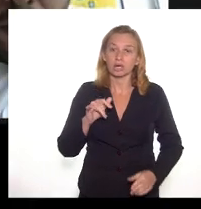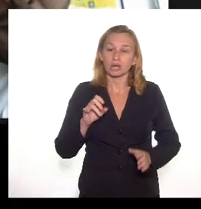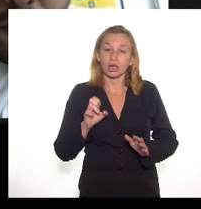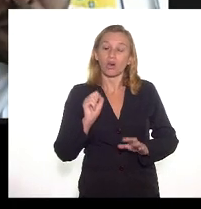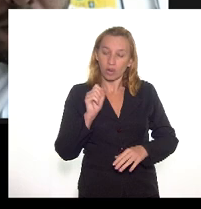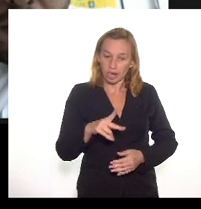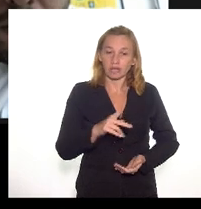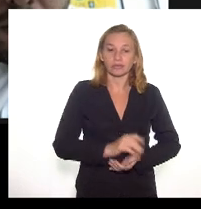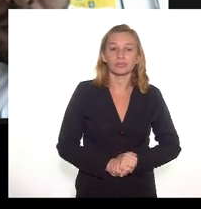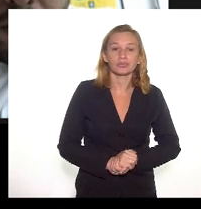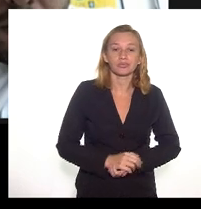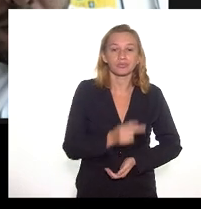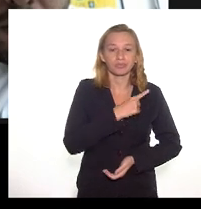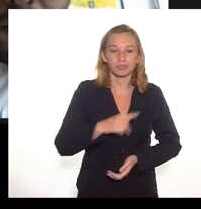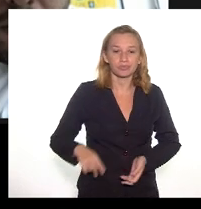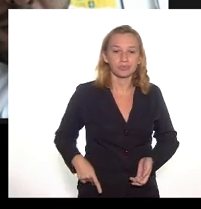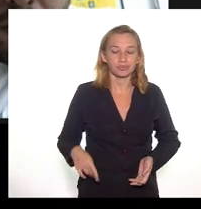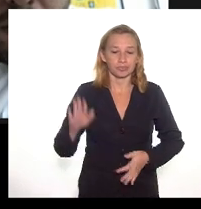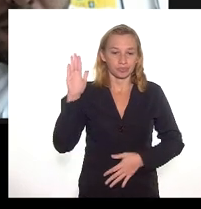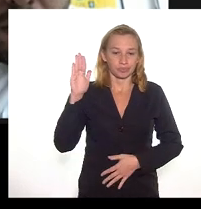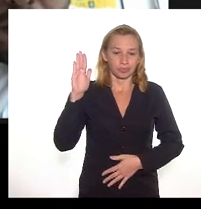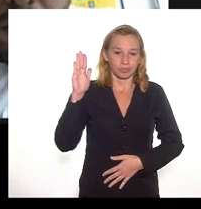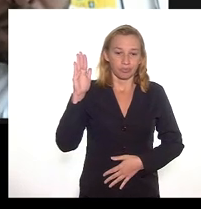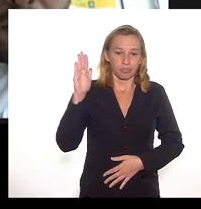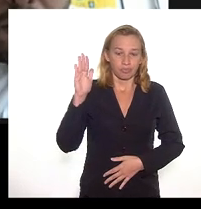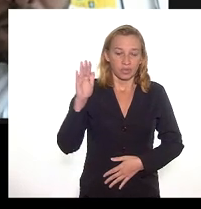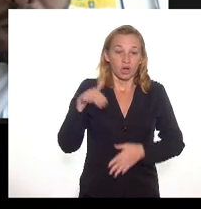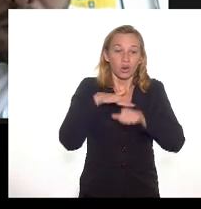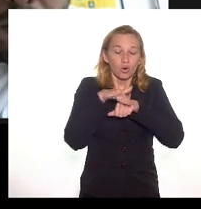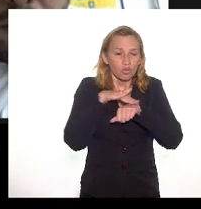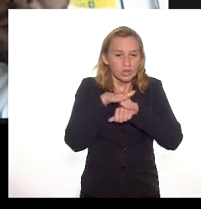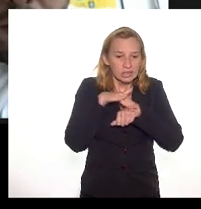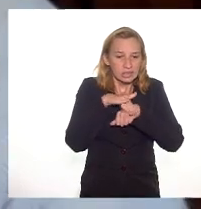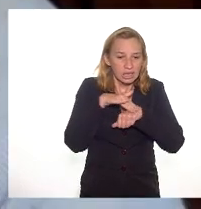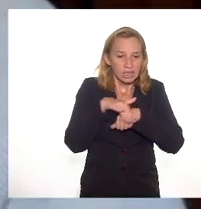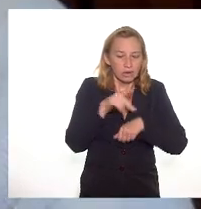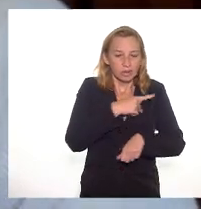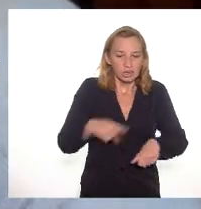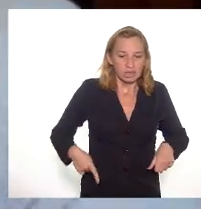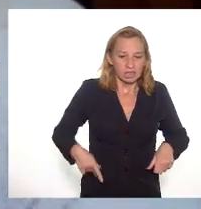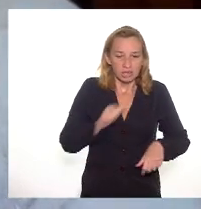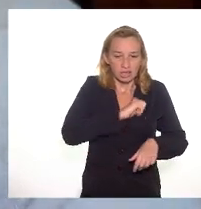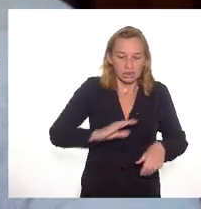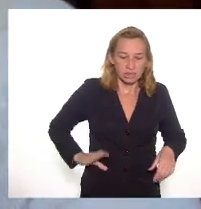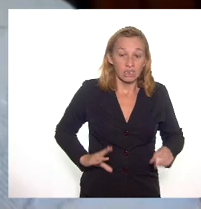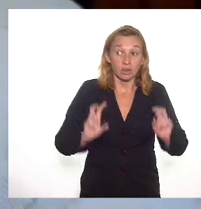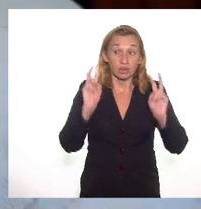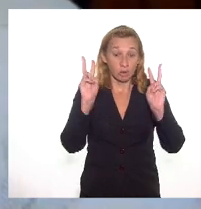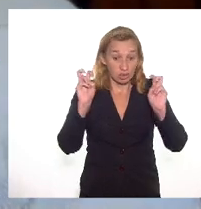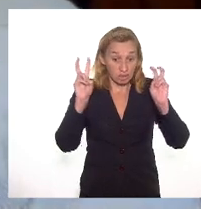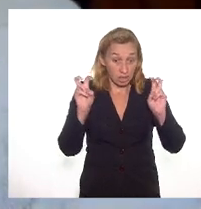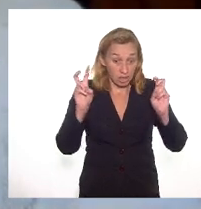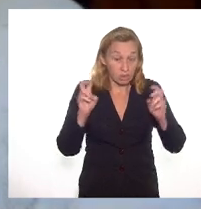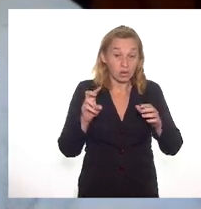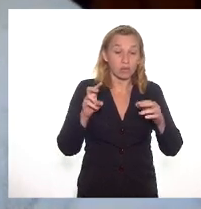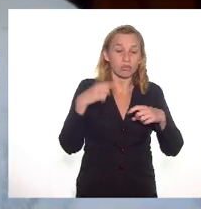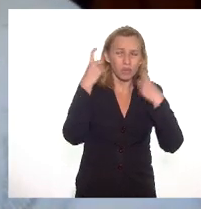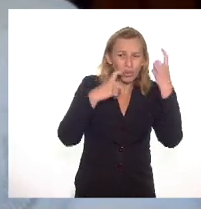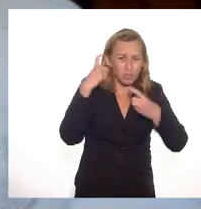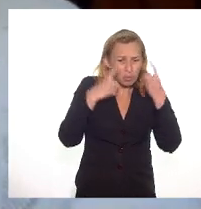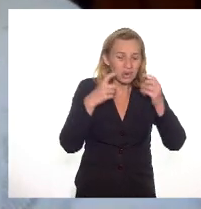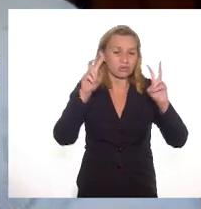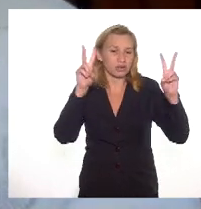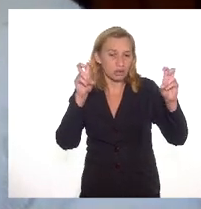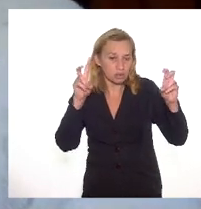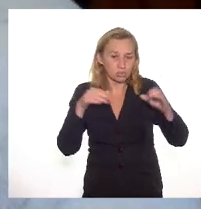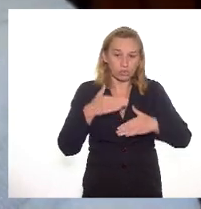Ok. Presidente, assim, eu conversei muito com o presidente André Siciliano sobre esse tema, preocupado com essa questão.